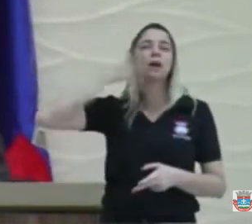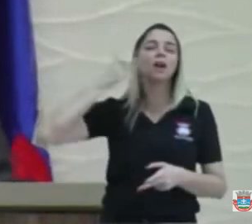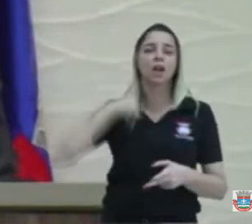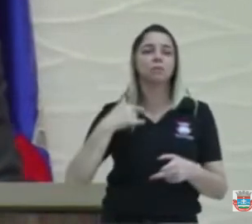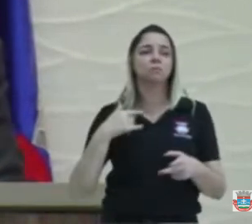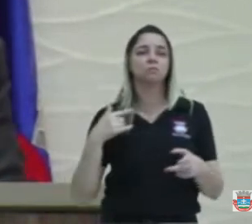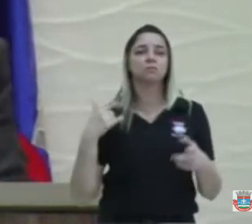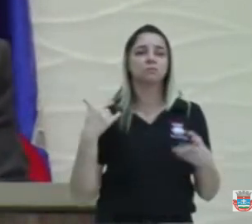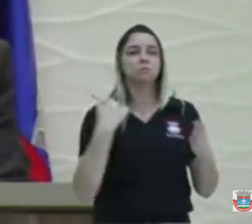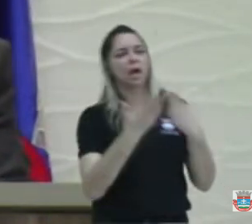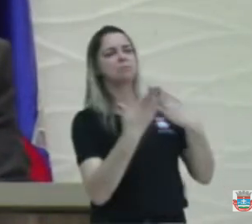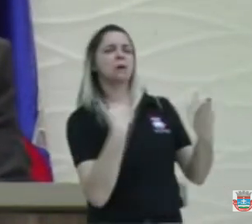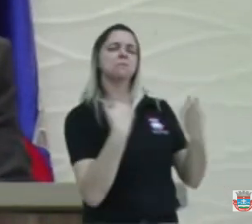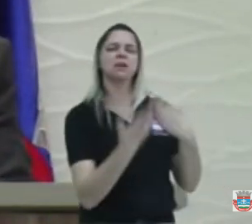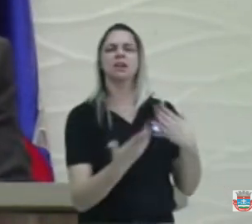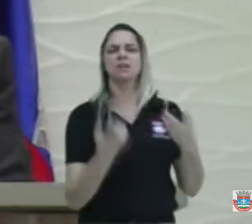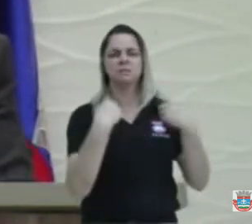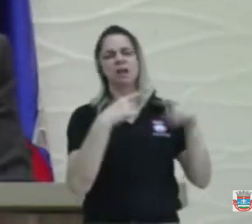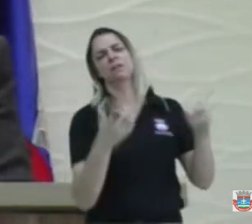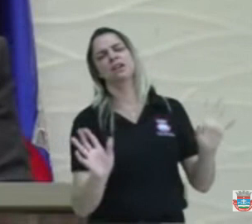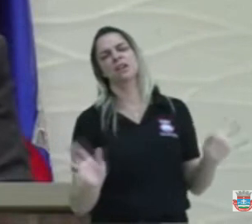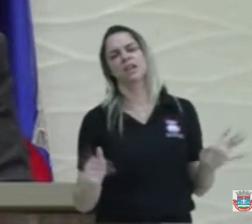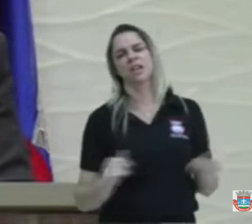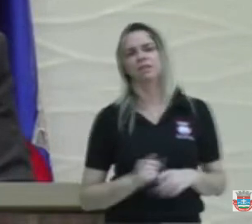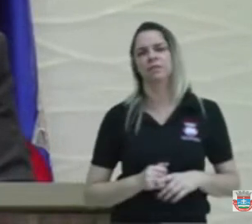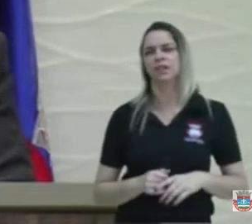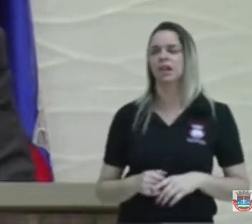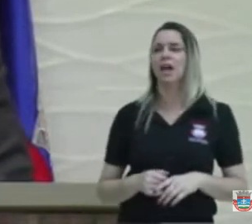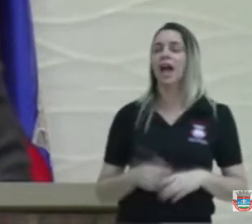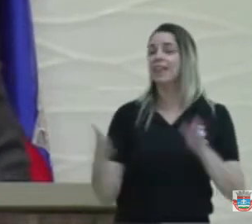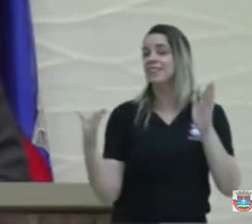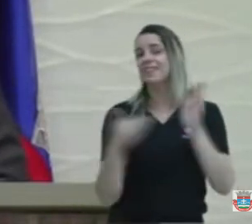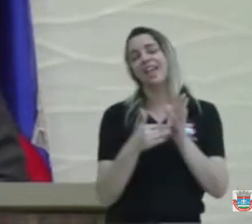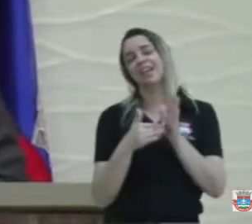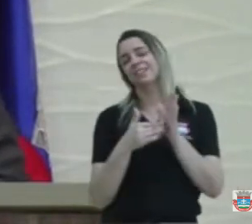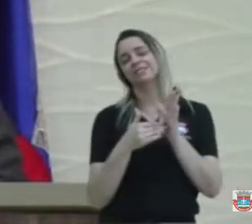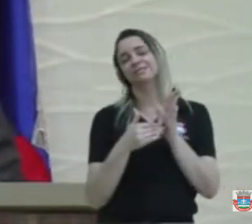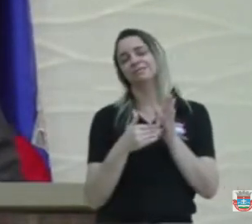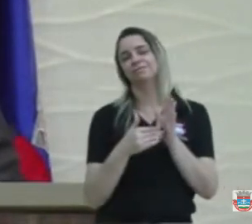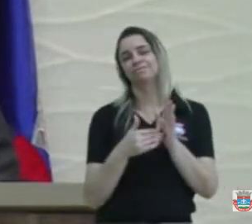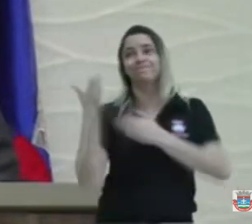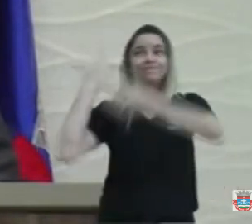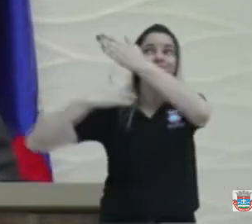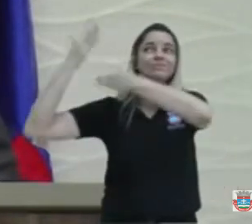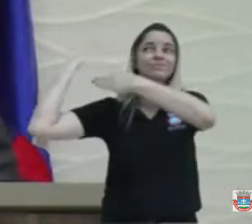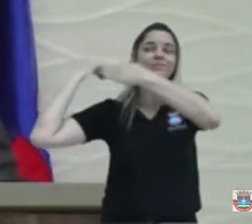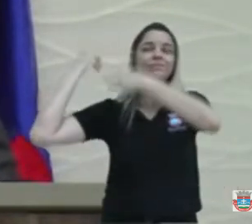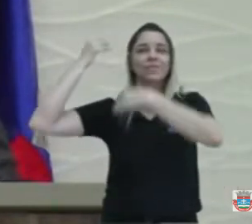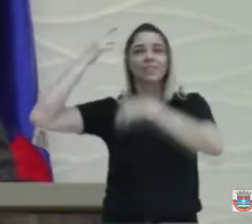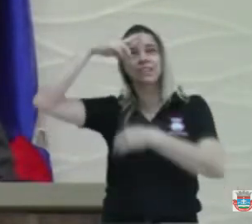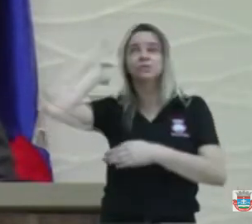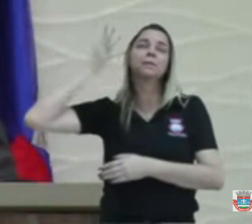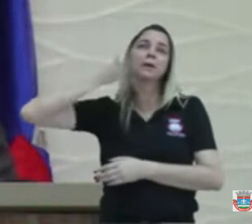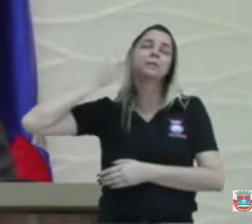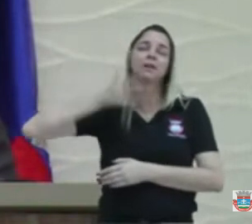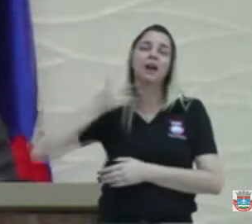porque é um discurso só. Pegue a primeira sessão até a 20ª de hoje, que só fala na gestão da prefeita Débora Almeida. Fala na gestão